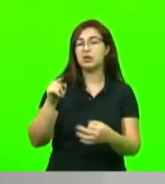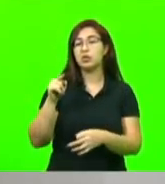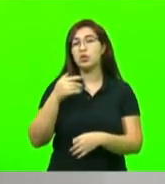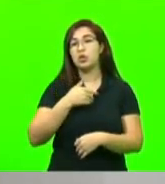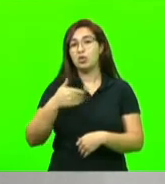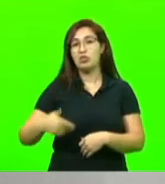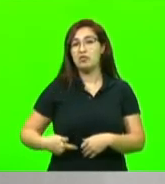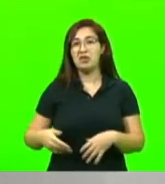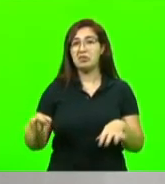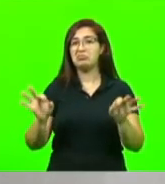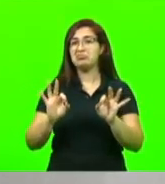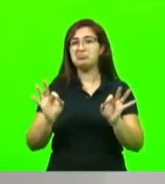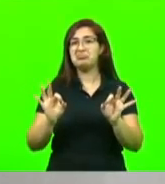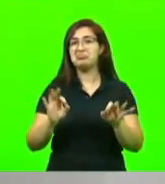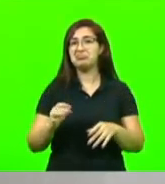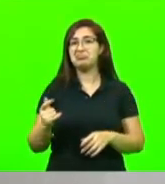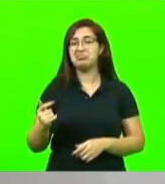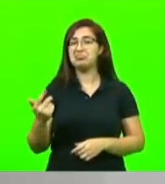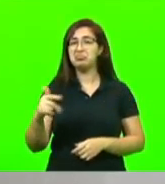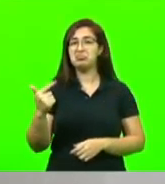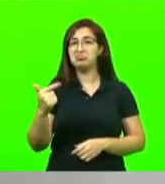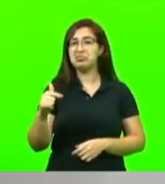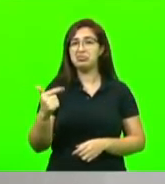tem nenhuma em Santa Catarina. Nenhuma.